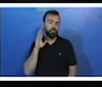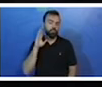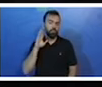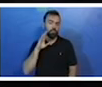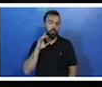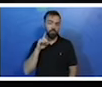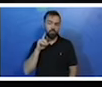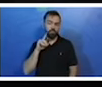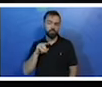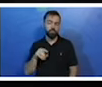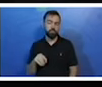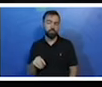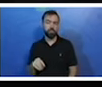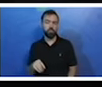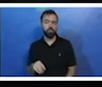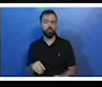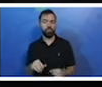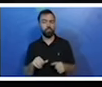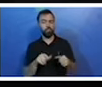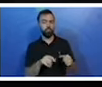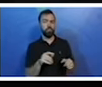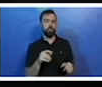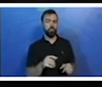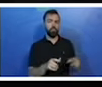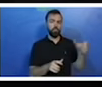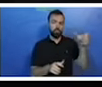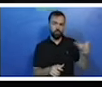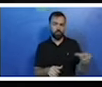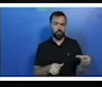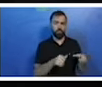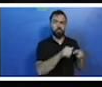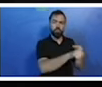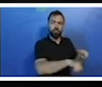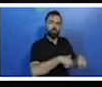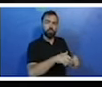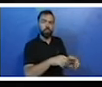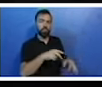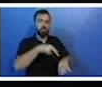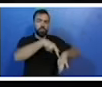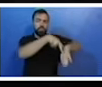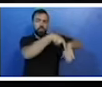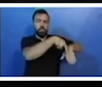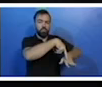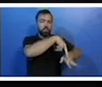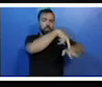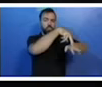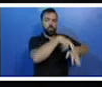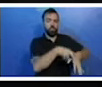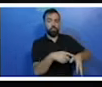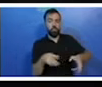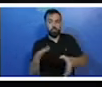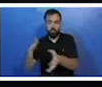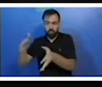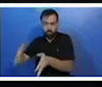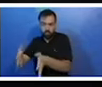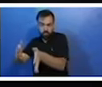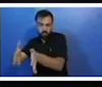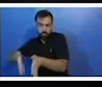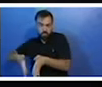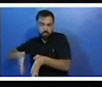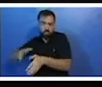Surfistas queriam transferir a ação de surfar, os movimentos de surfar, para as ruas,